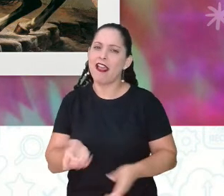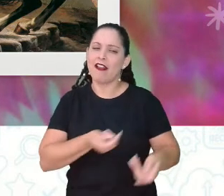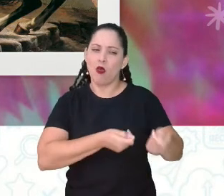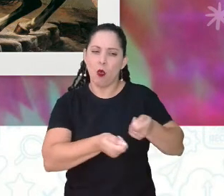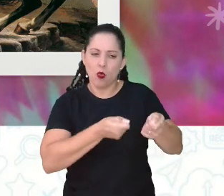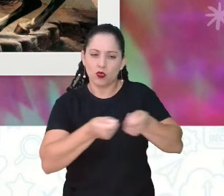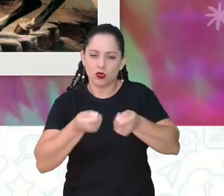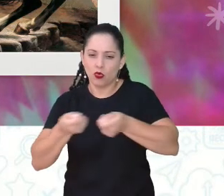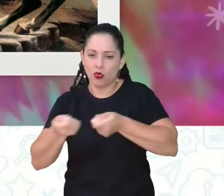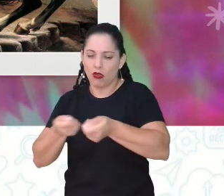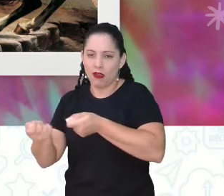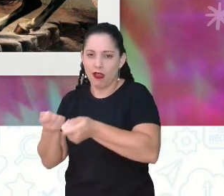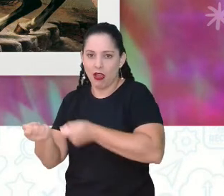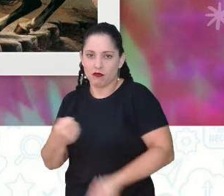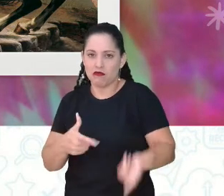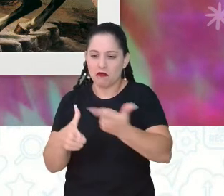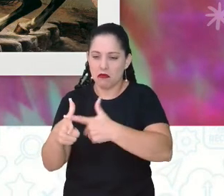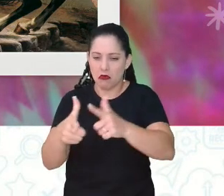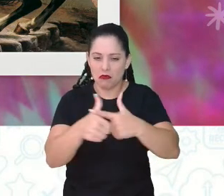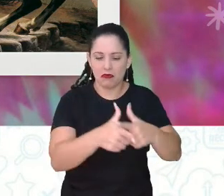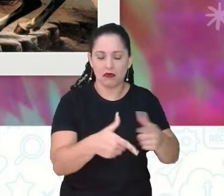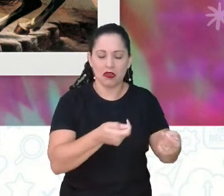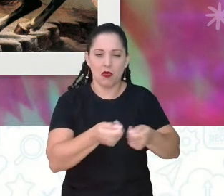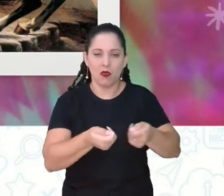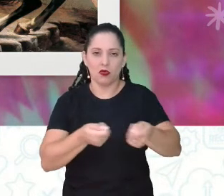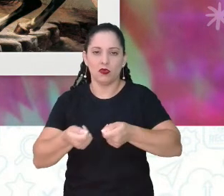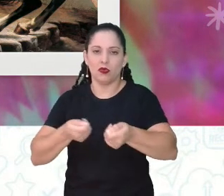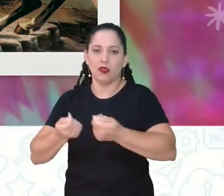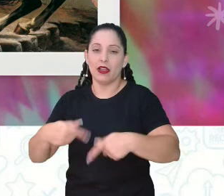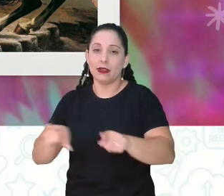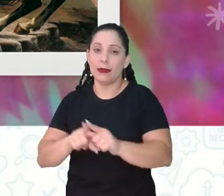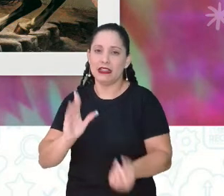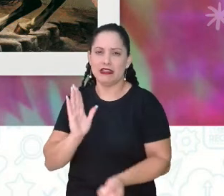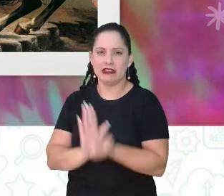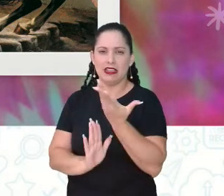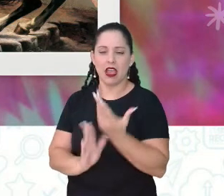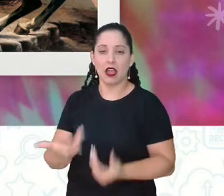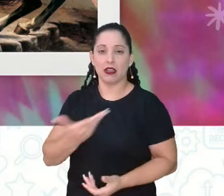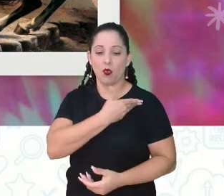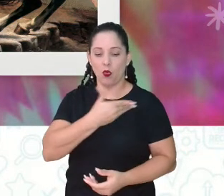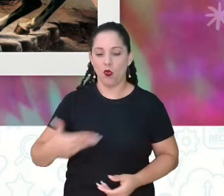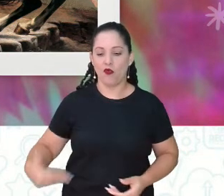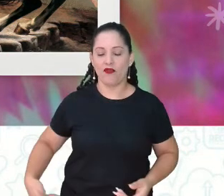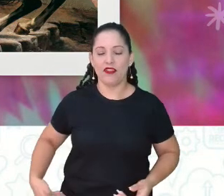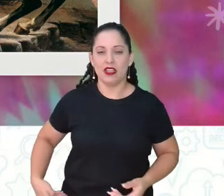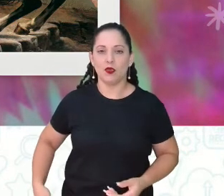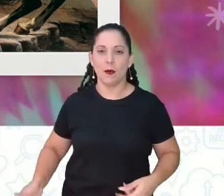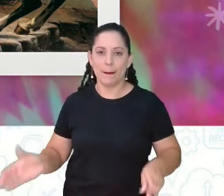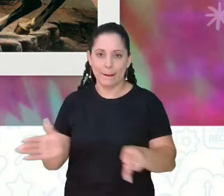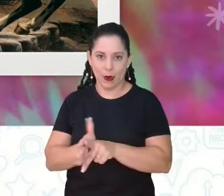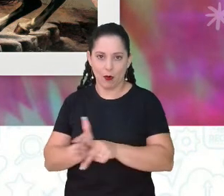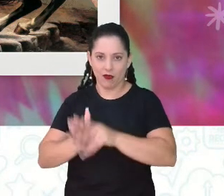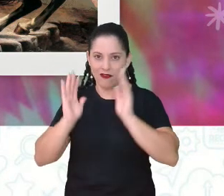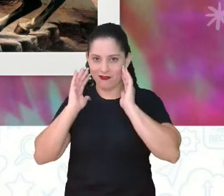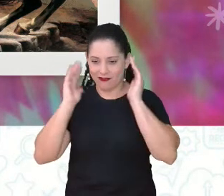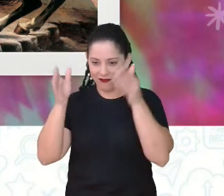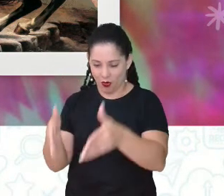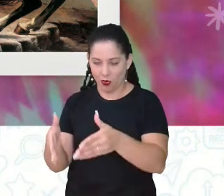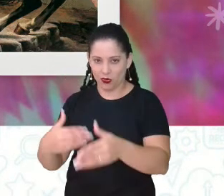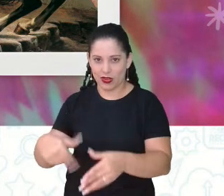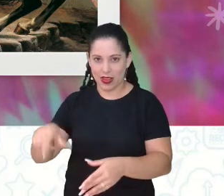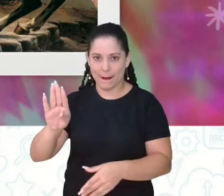a instabilidade e implementar um governo burguês, né, que atendesse ali